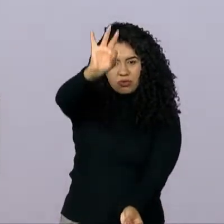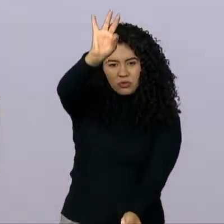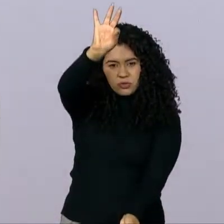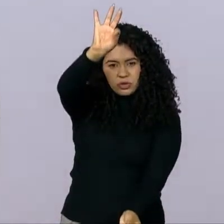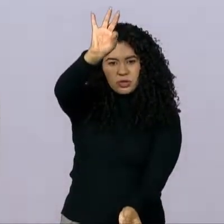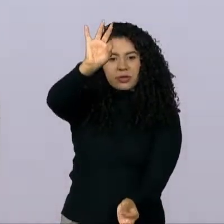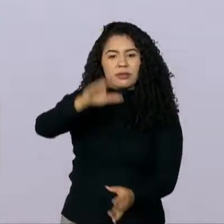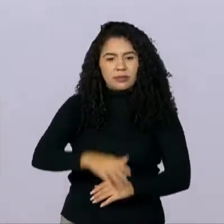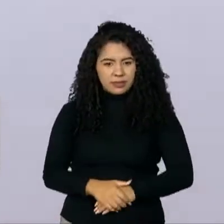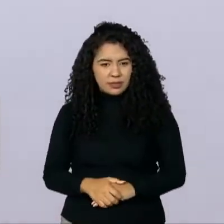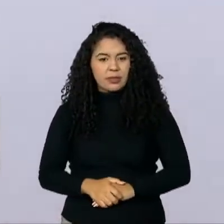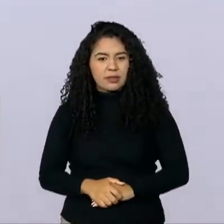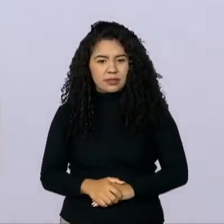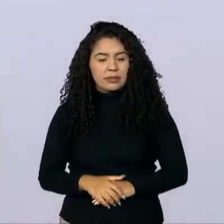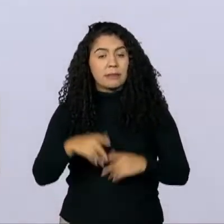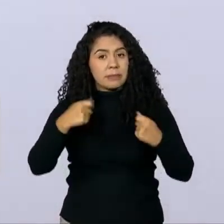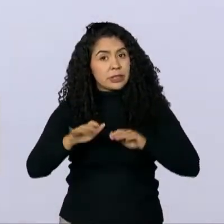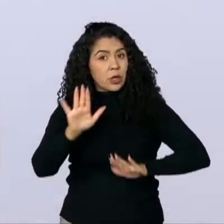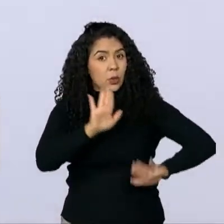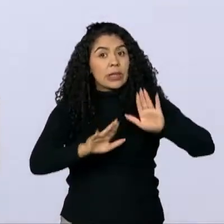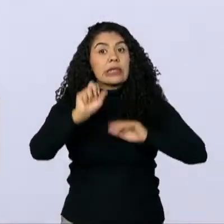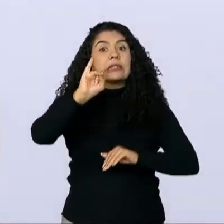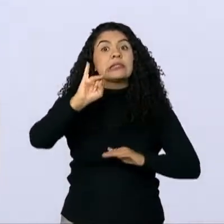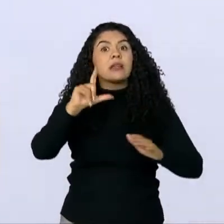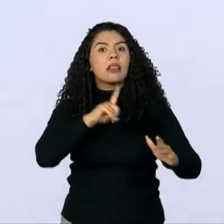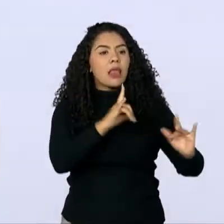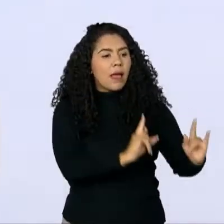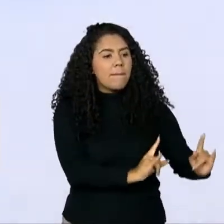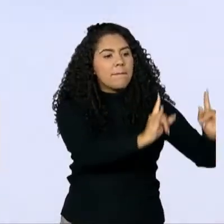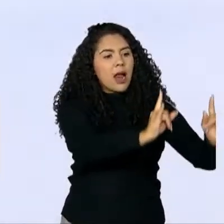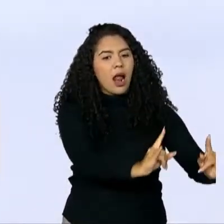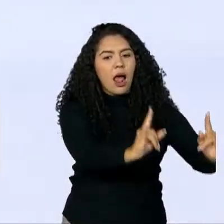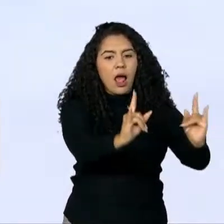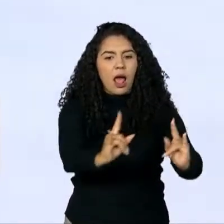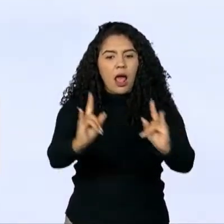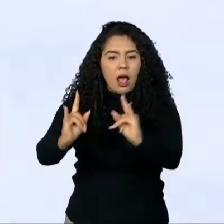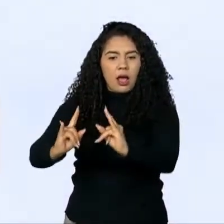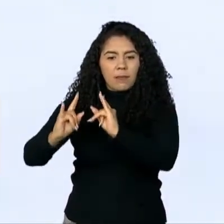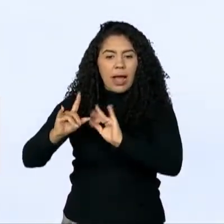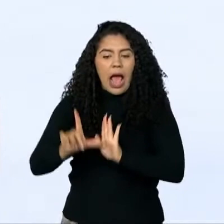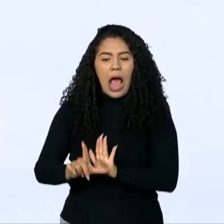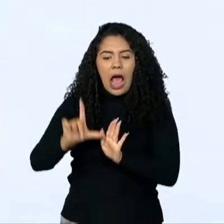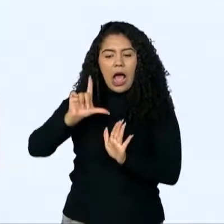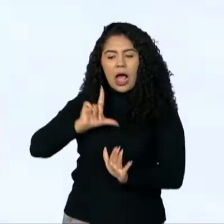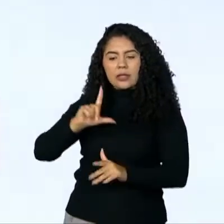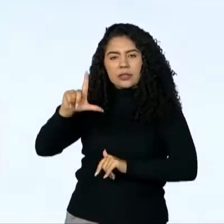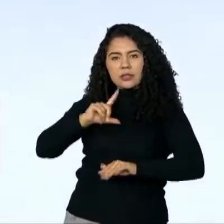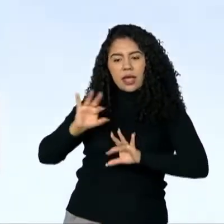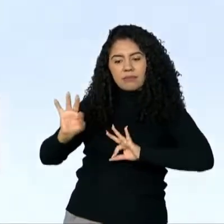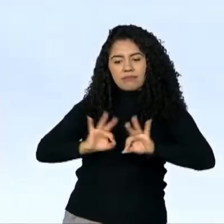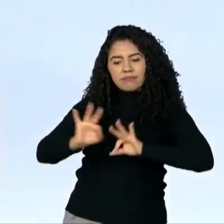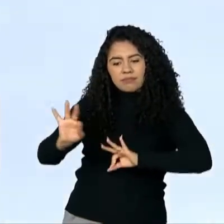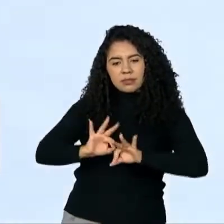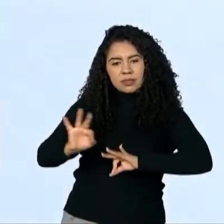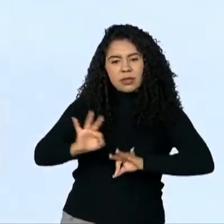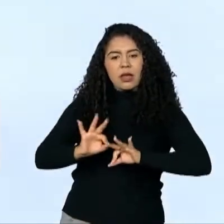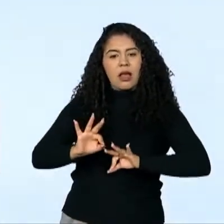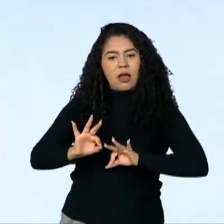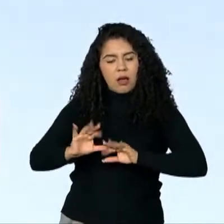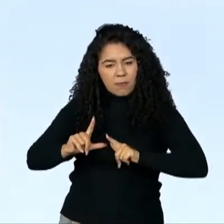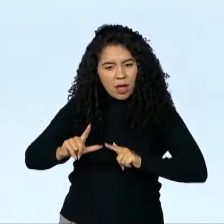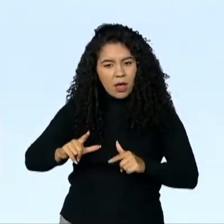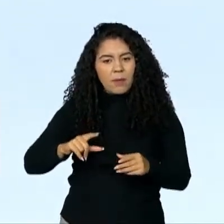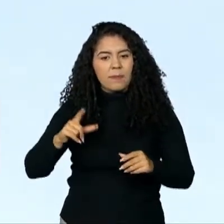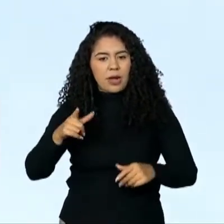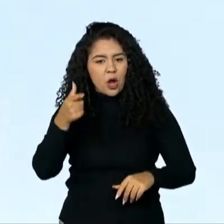redor, exige um cuidado muito grande por parte dos pilotos, né? Um briefing, uma preparação muito grande para se